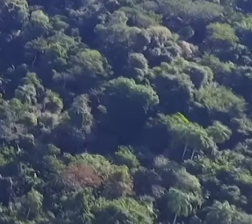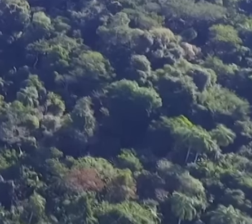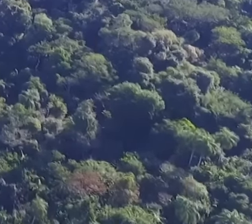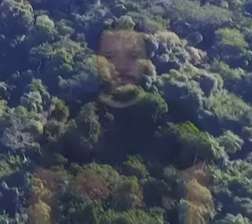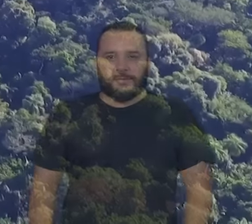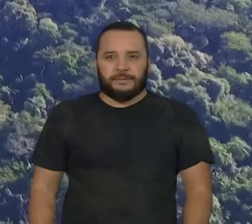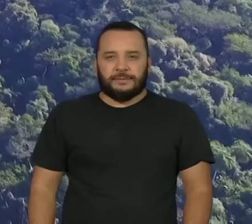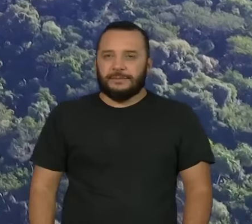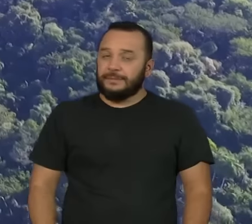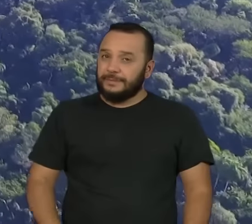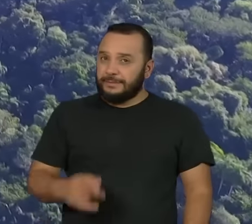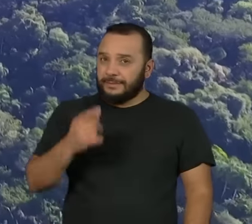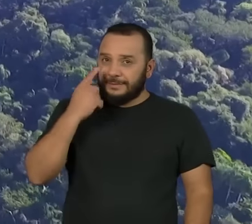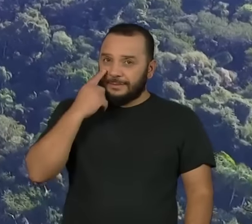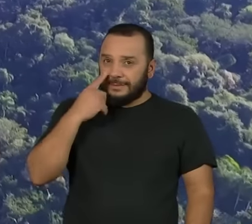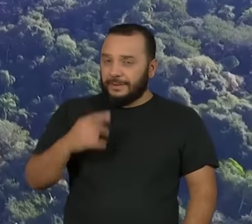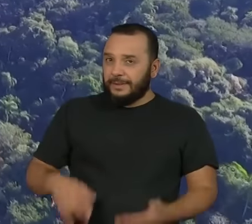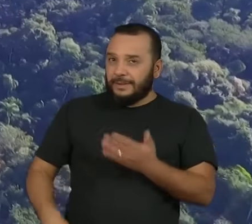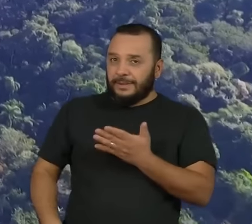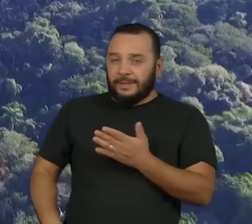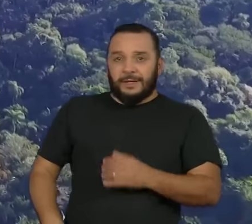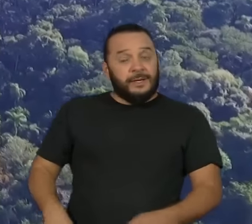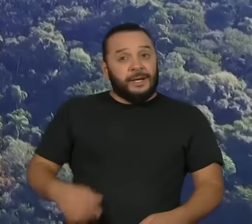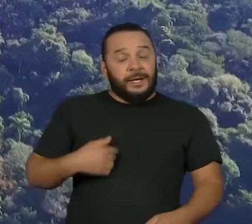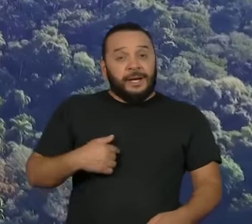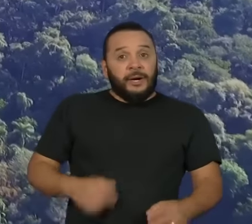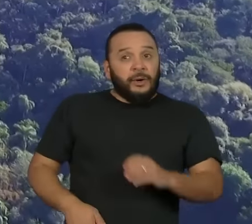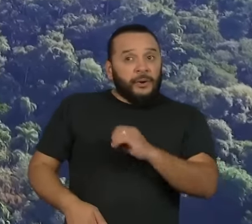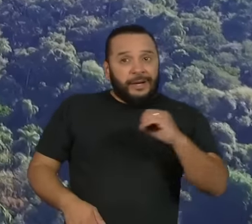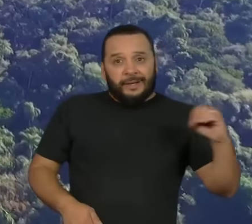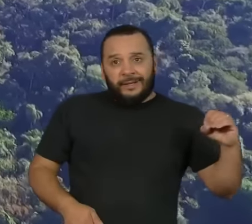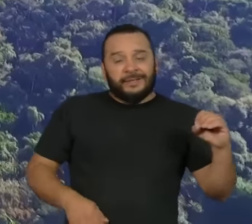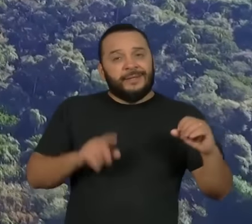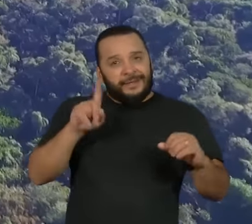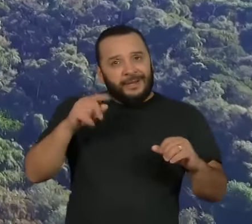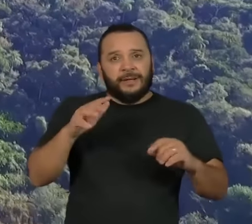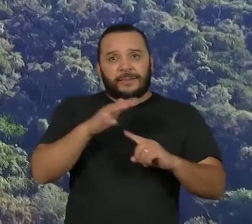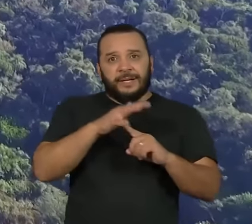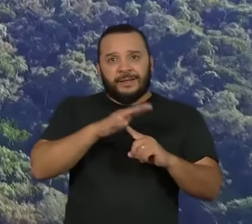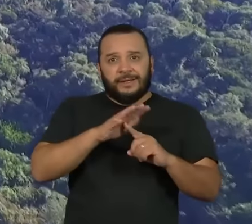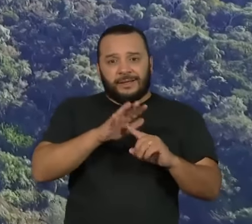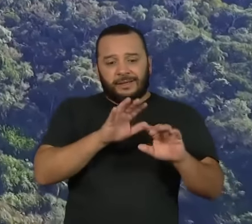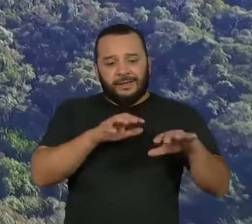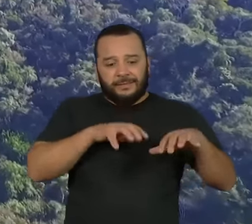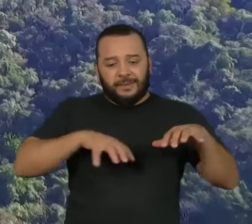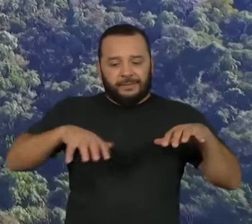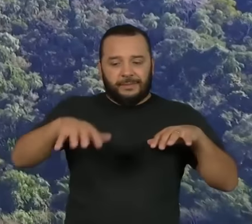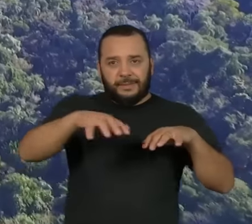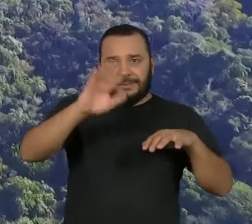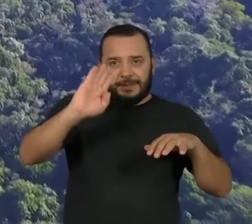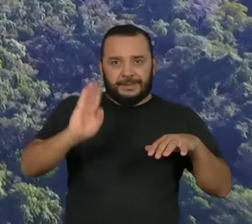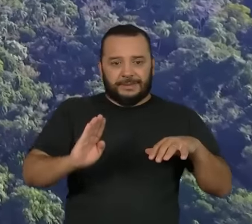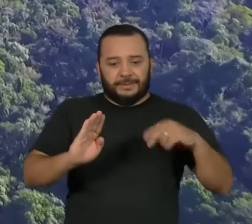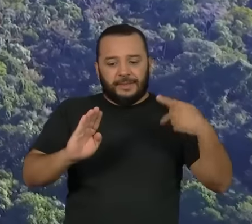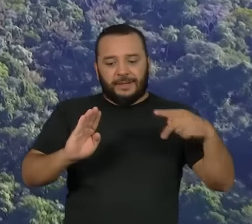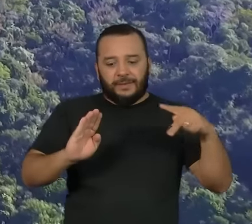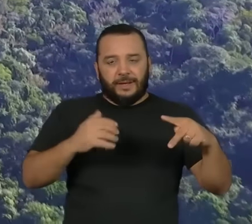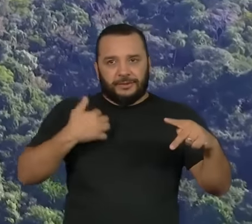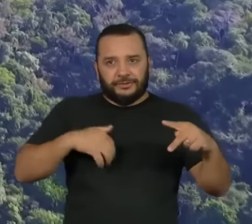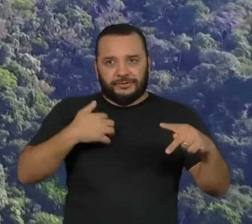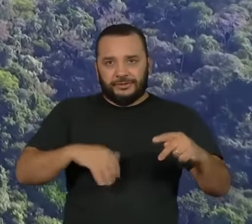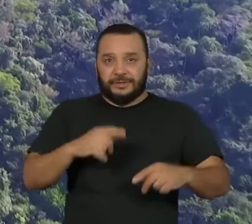Extremo oeste do estado do Paraná, fronteira entre Brasil, Paraguai e Argentina. De um lado, o